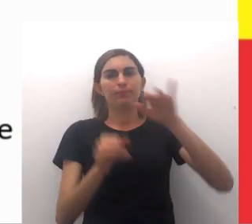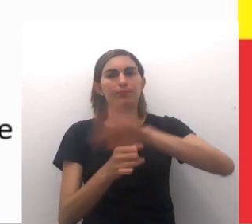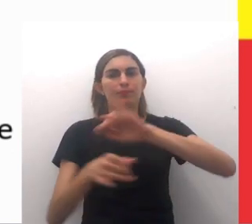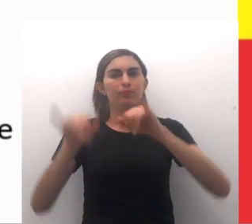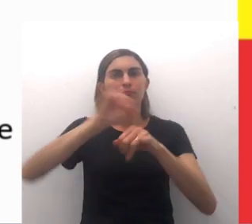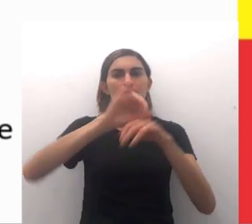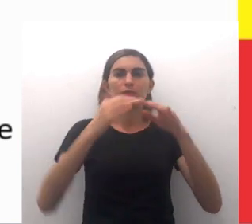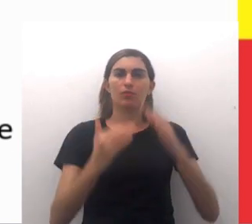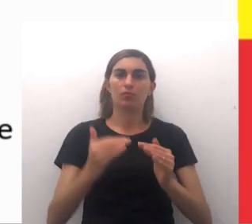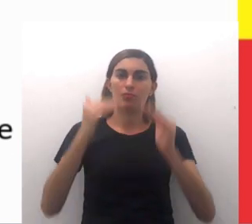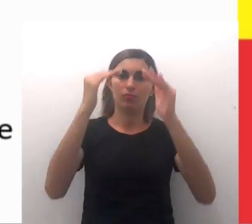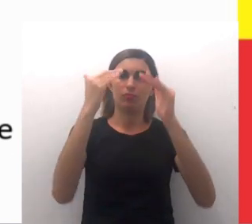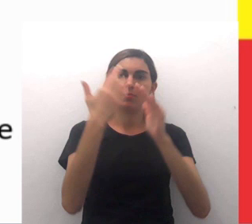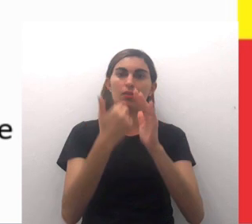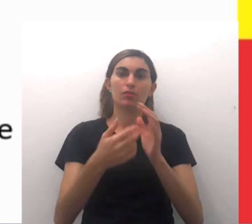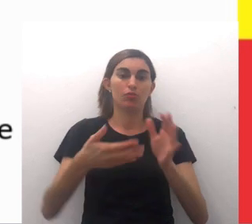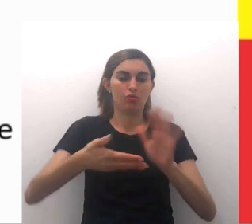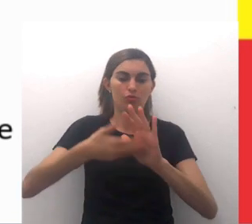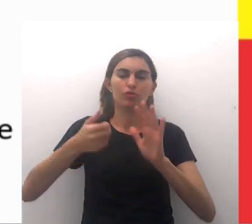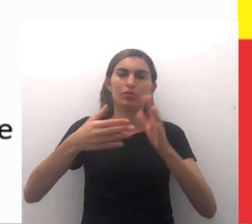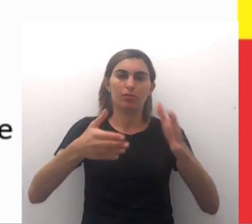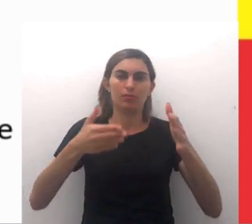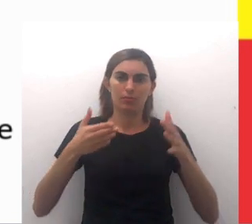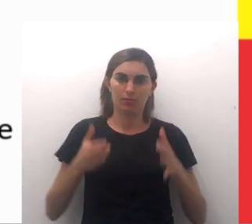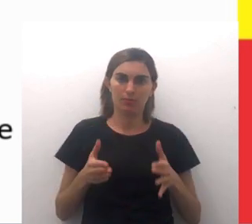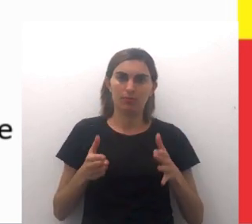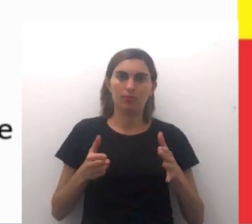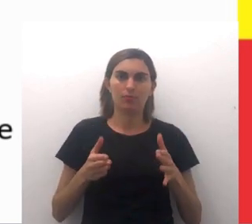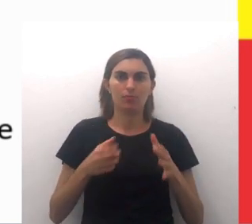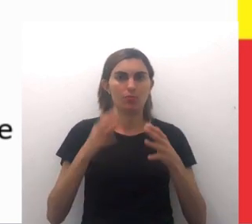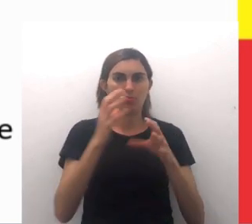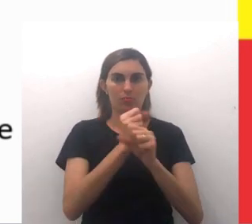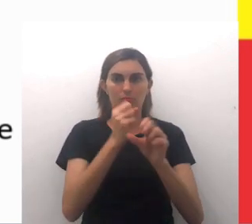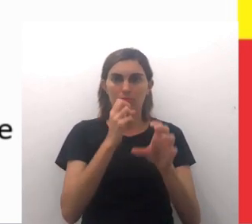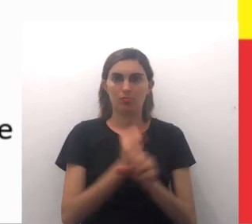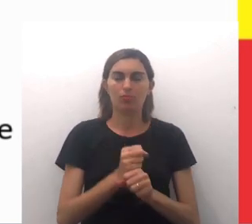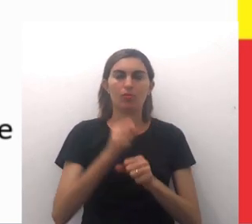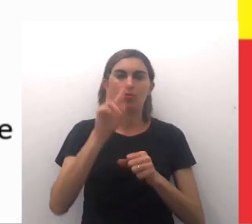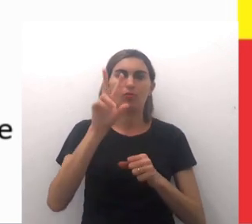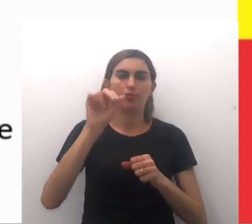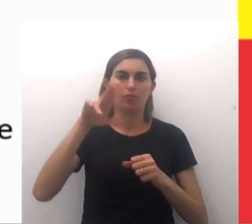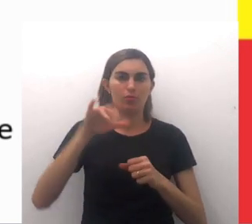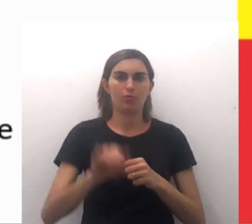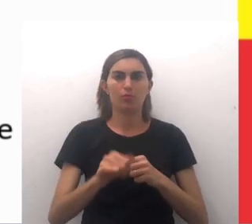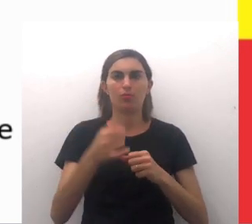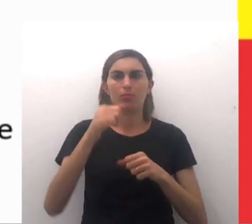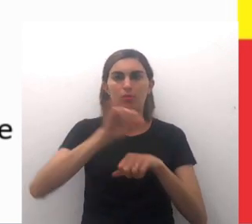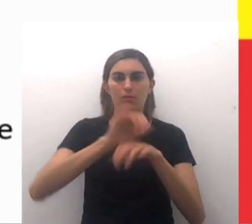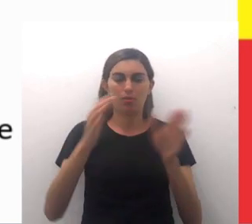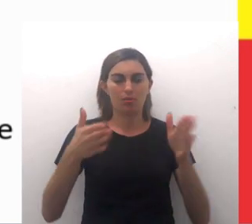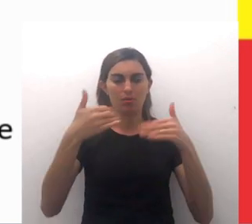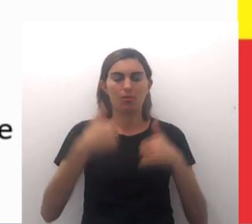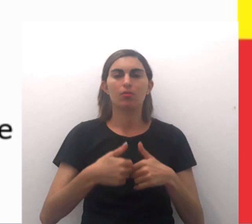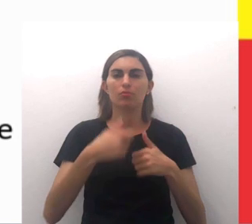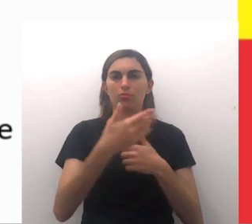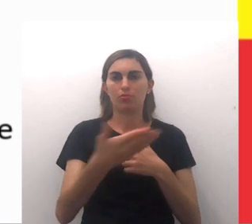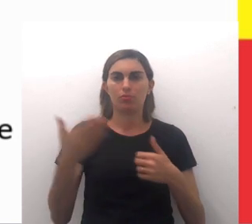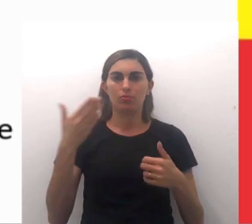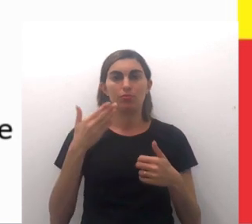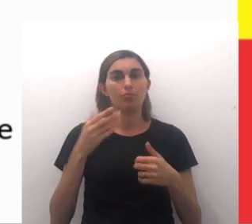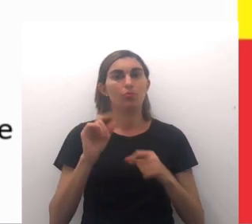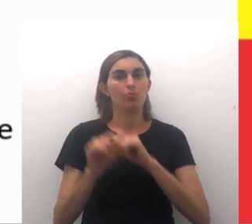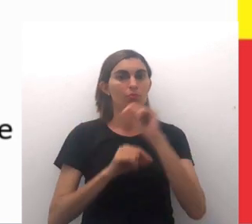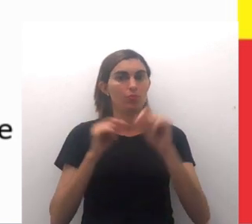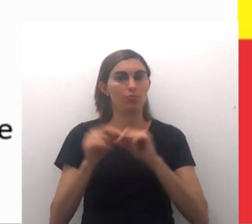com a figura seguinte. Ao realizar corretamente os cálculos, o volume desta pilha de caixas, o resultado